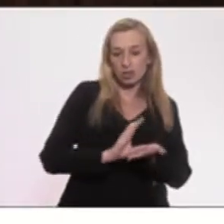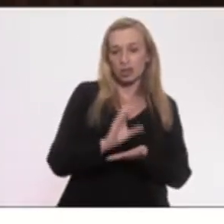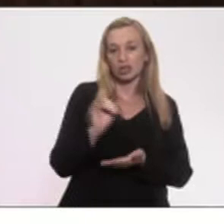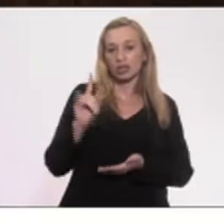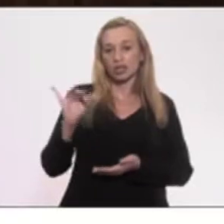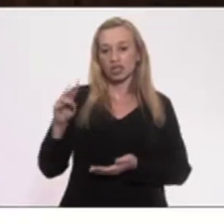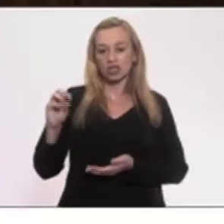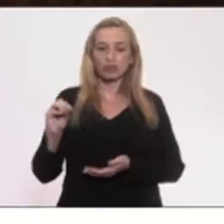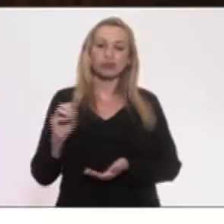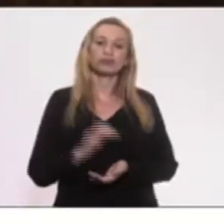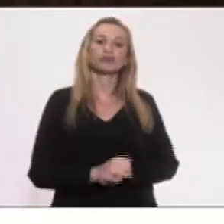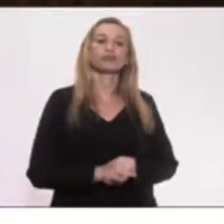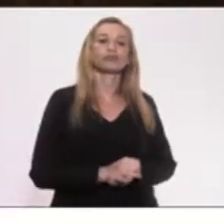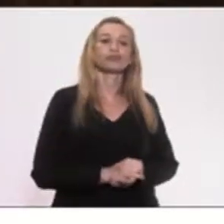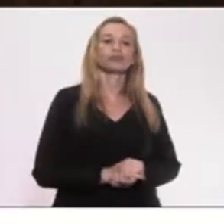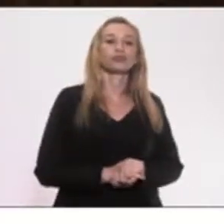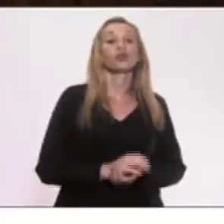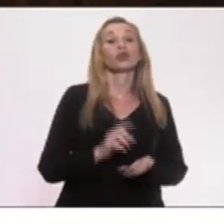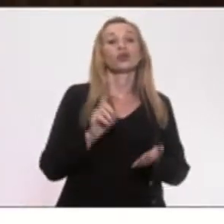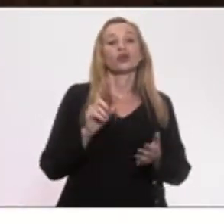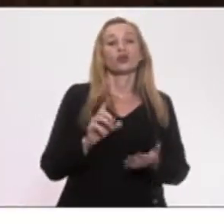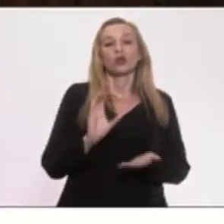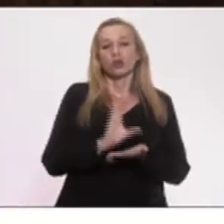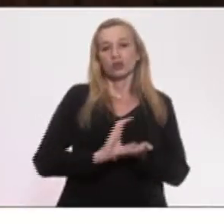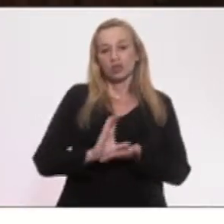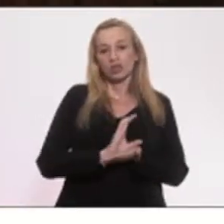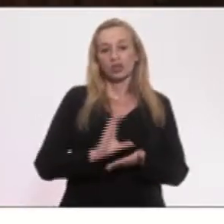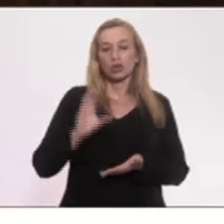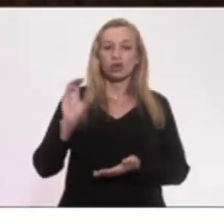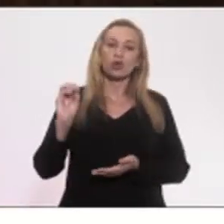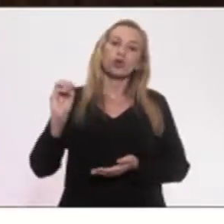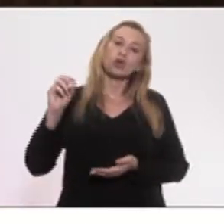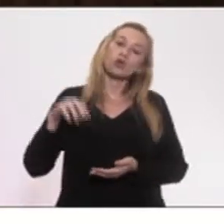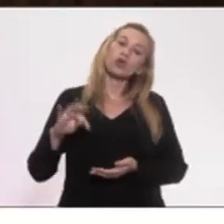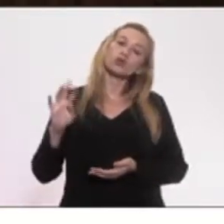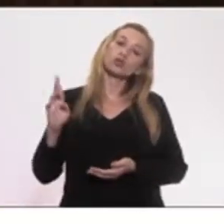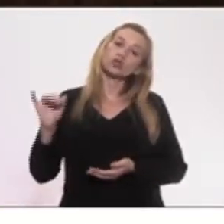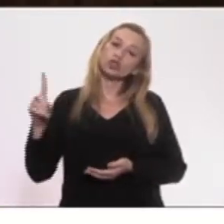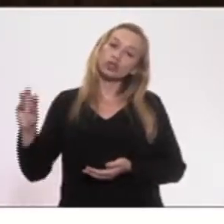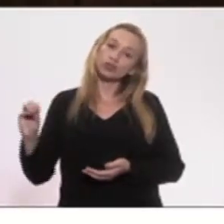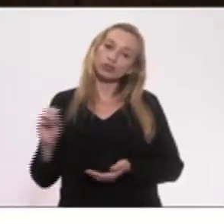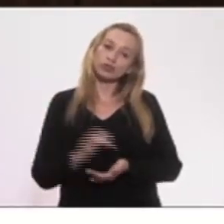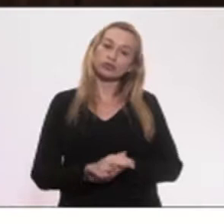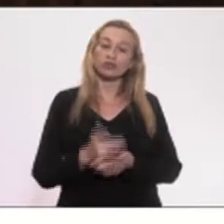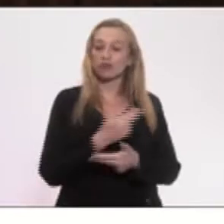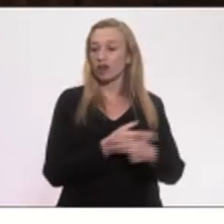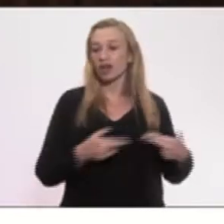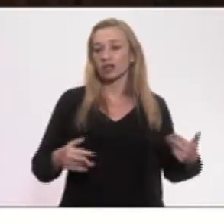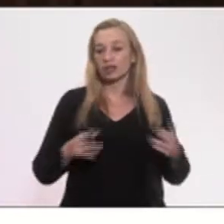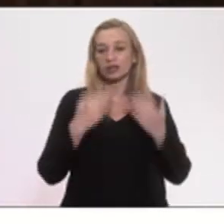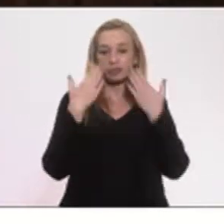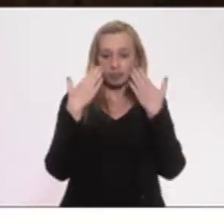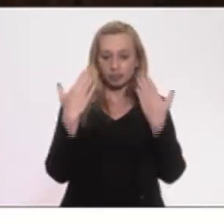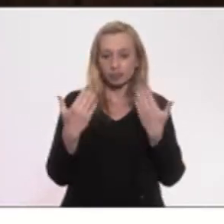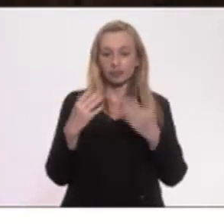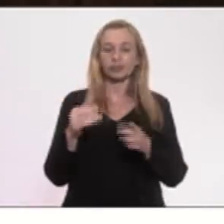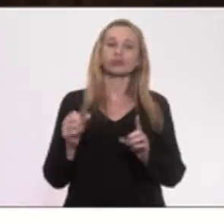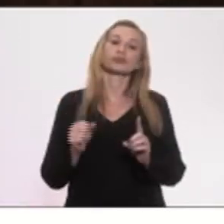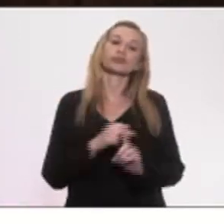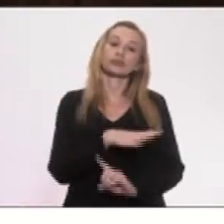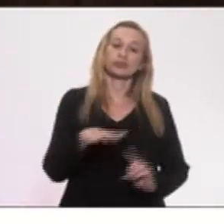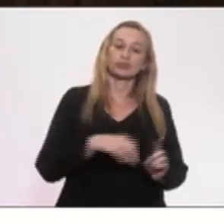bem. No caso do conselho consultivo, ele tem várias representações da sociedade